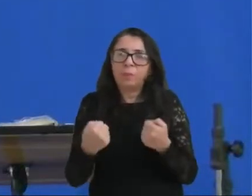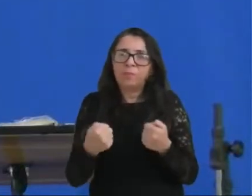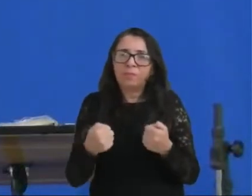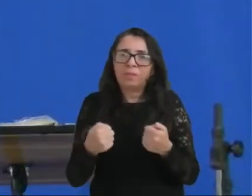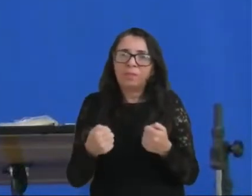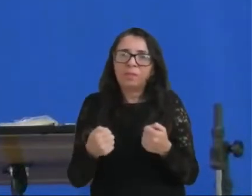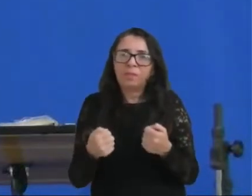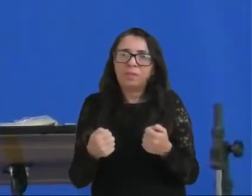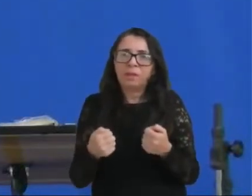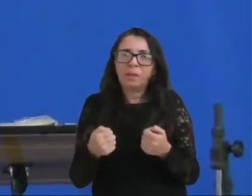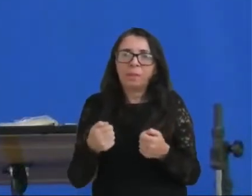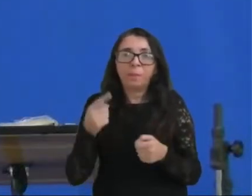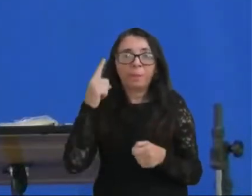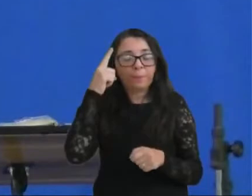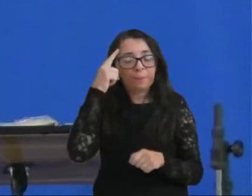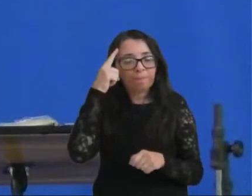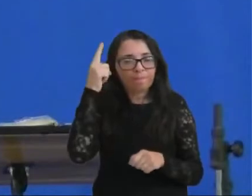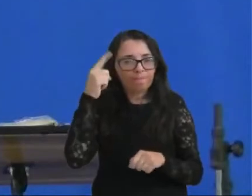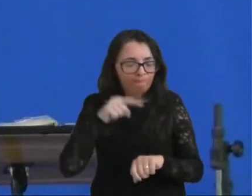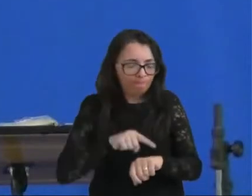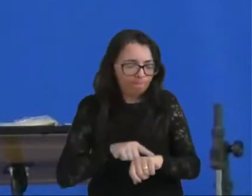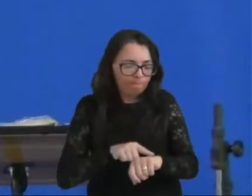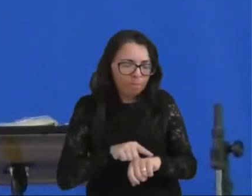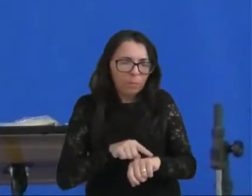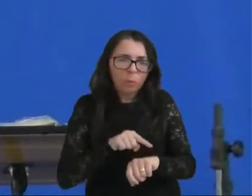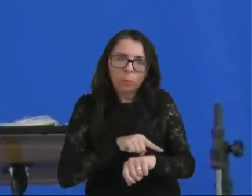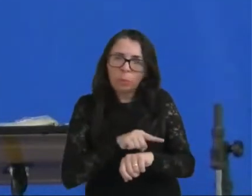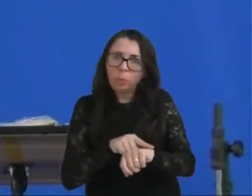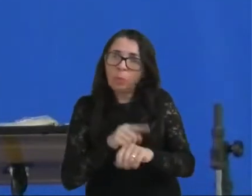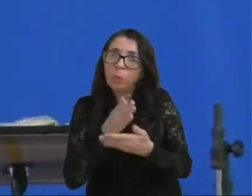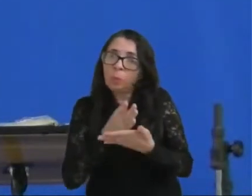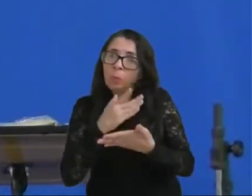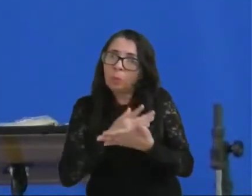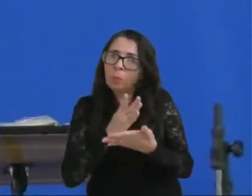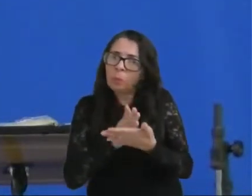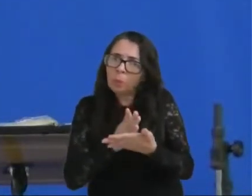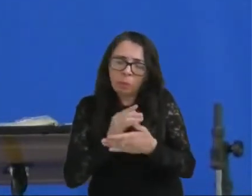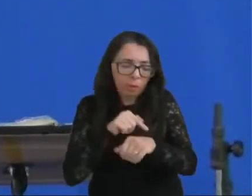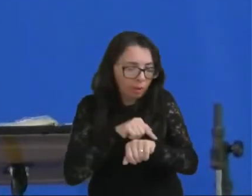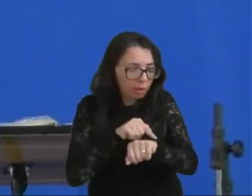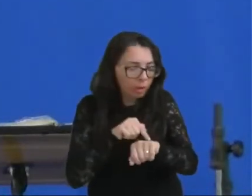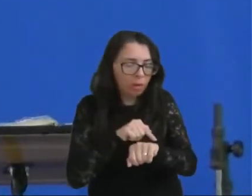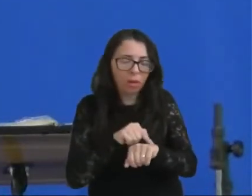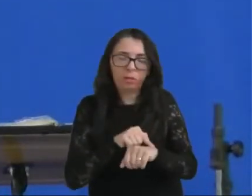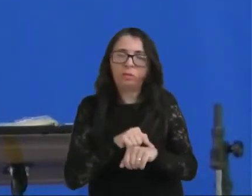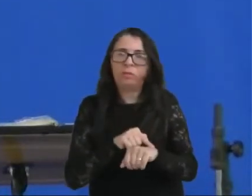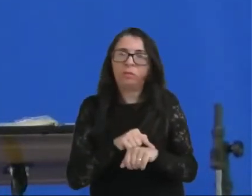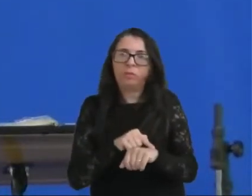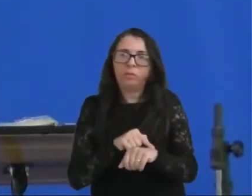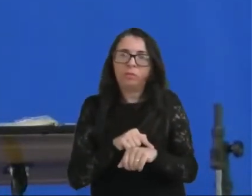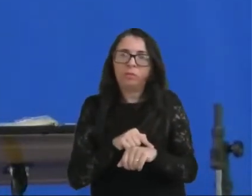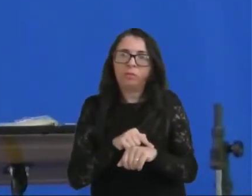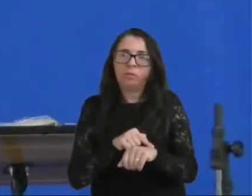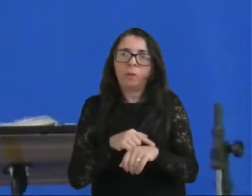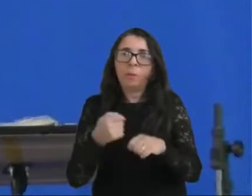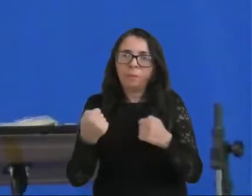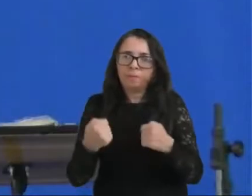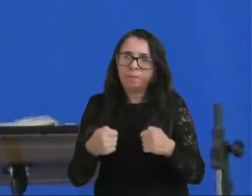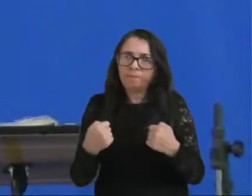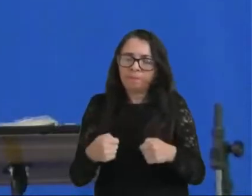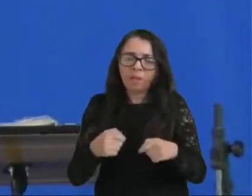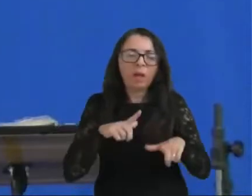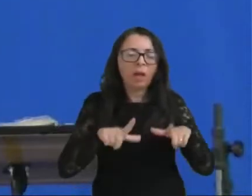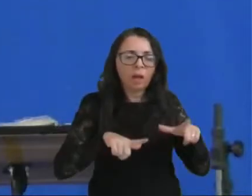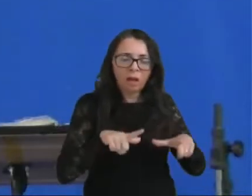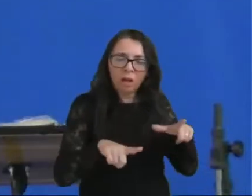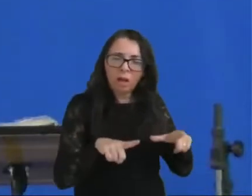reinando. Eu quero falar para você, igreja, Jesus está presente no nosso meio. Jesus está